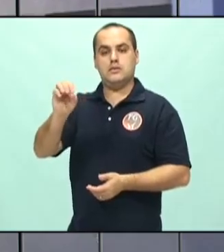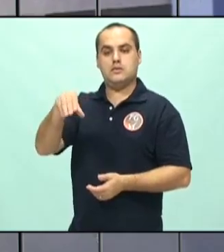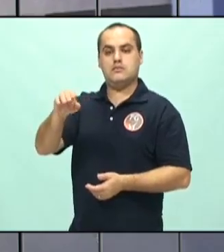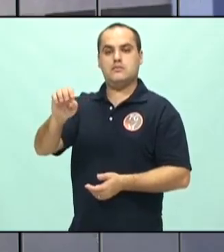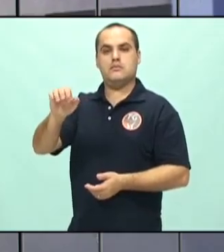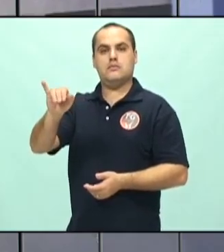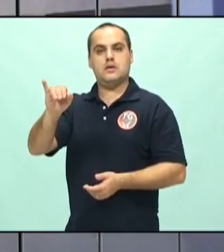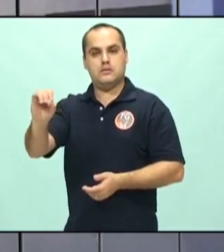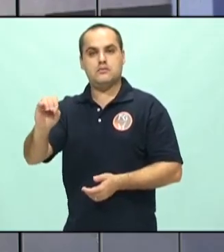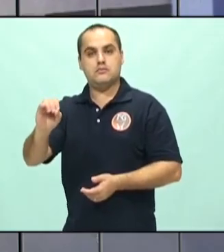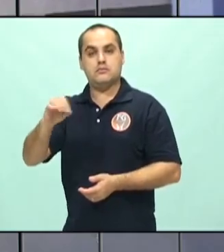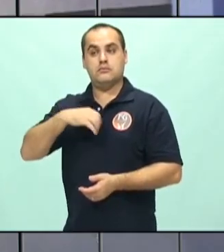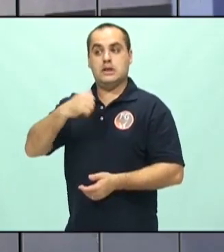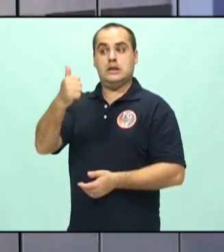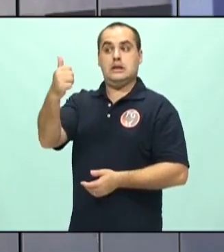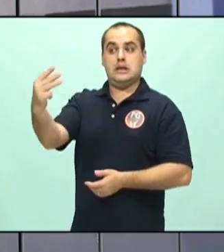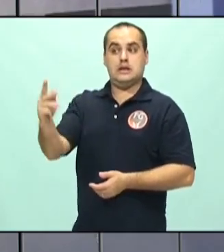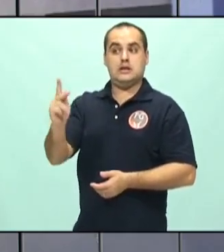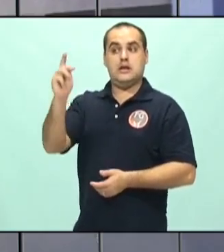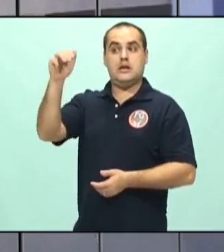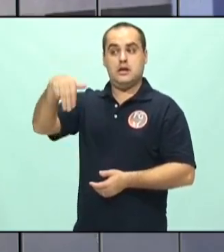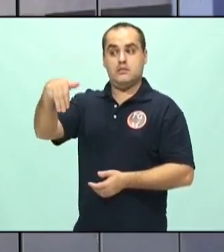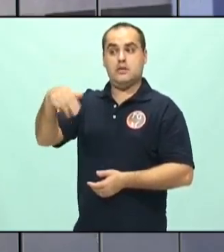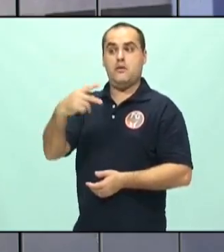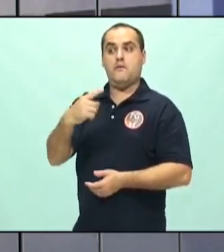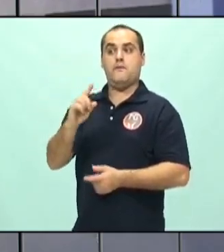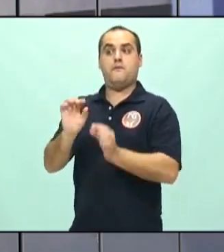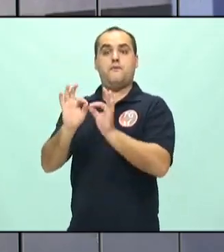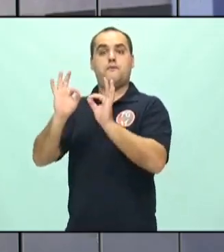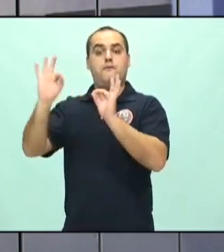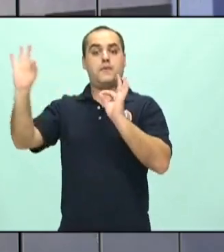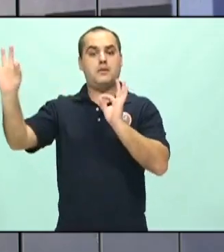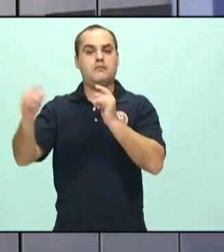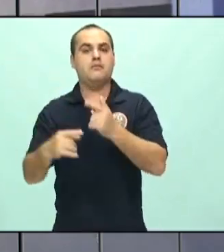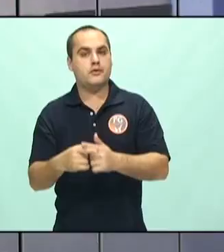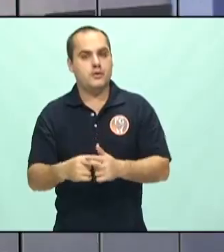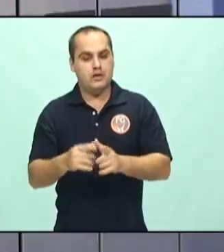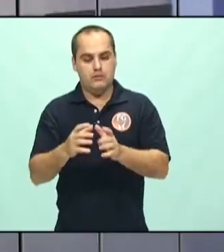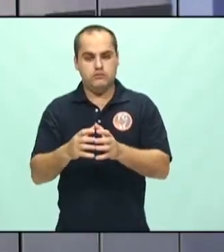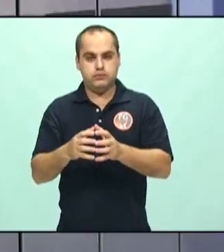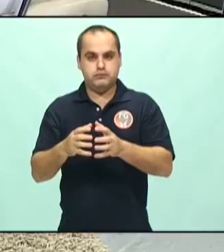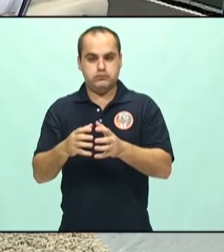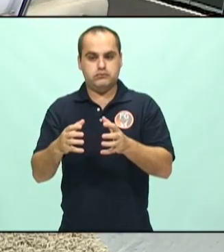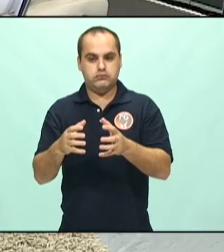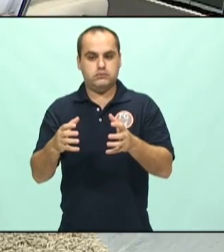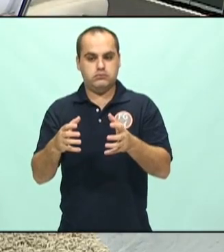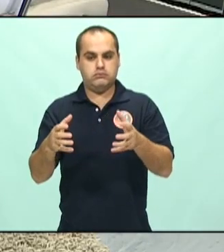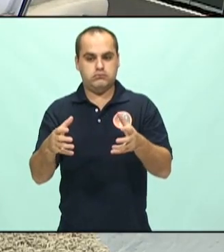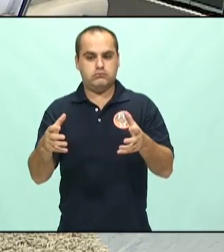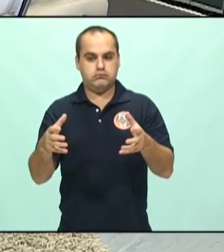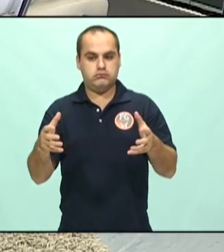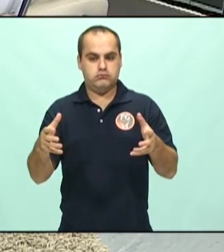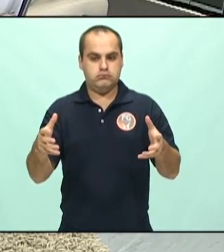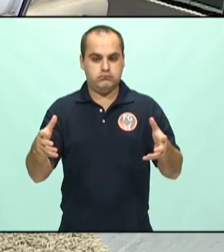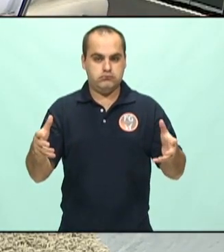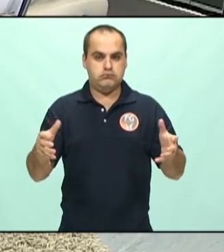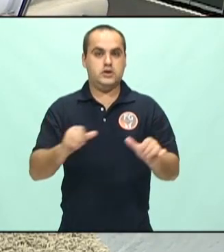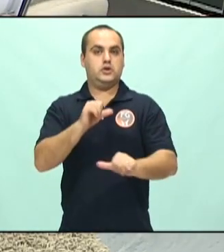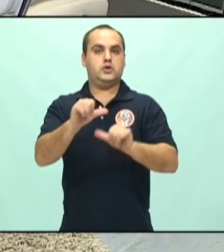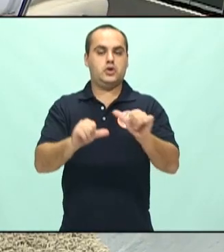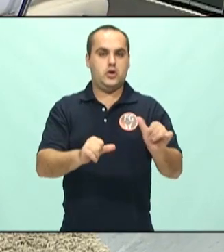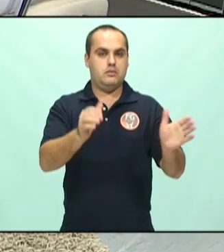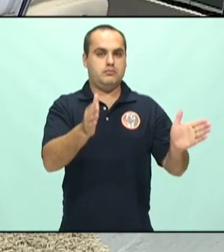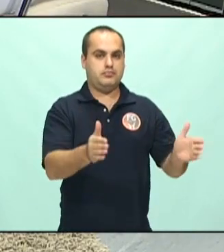daqui porque a fé é a minha ele vai crescendo neto tem que fazer chamamento e troca de caixa é